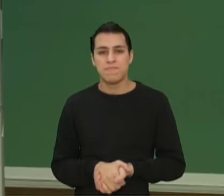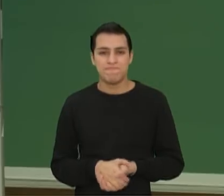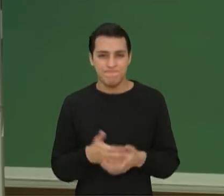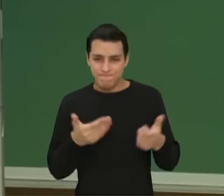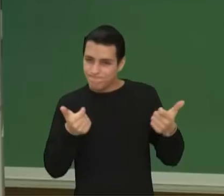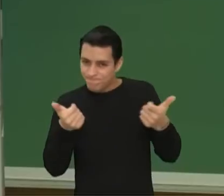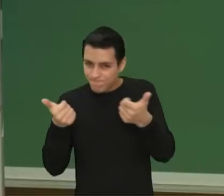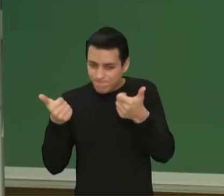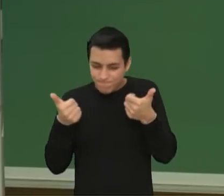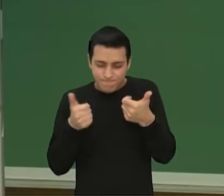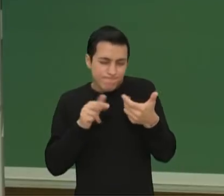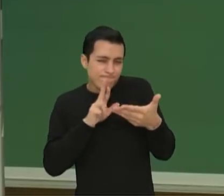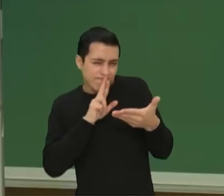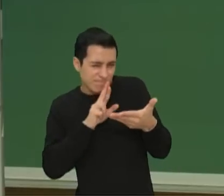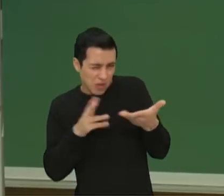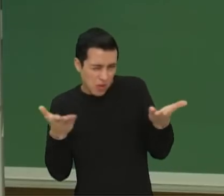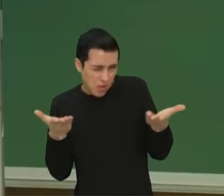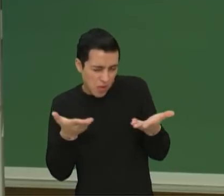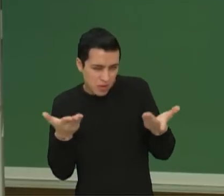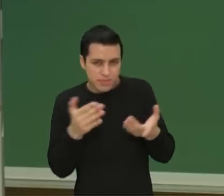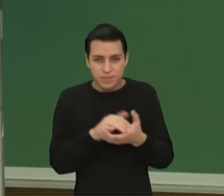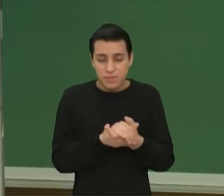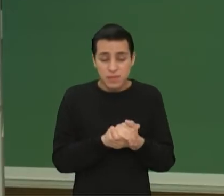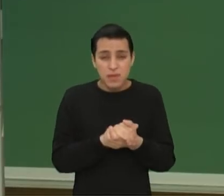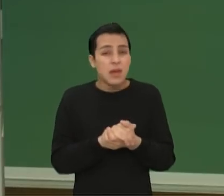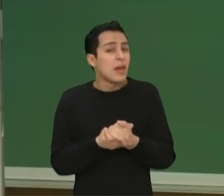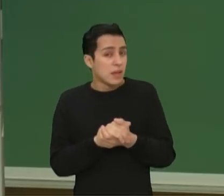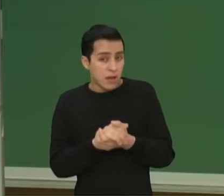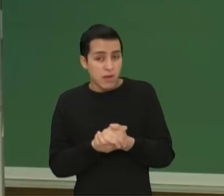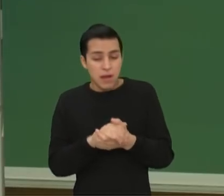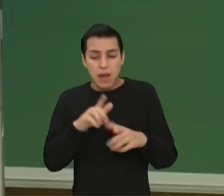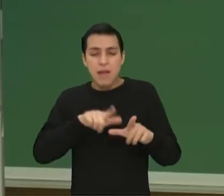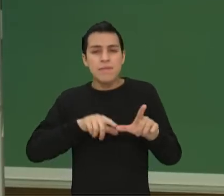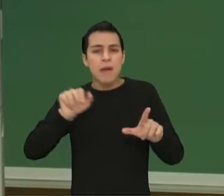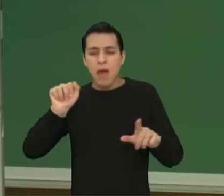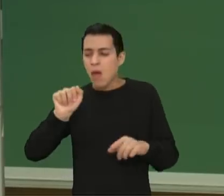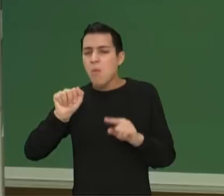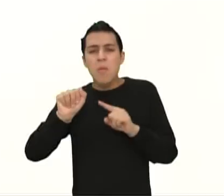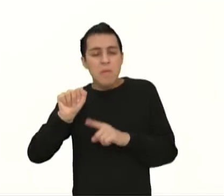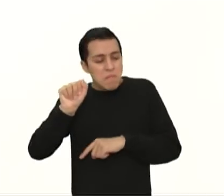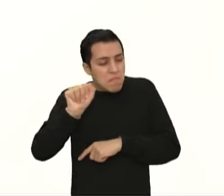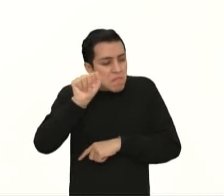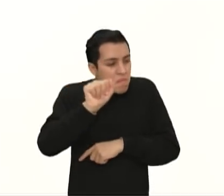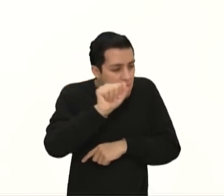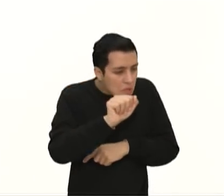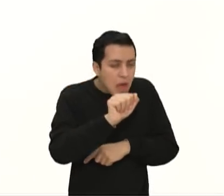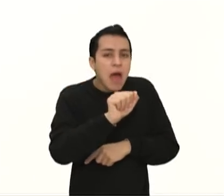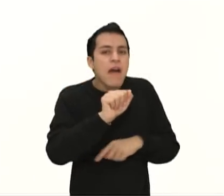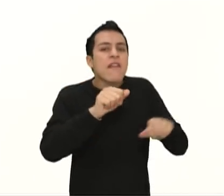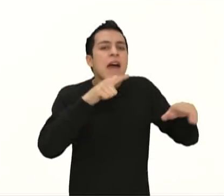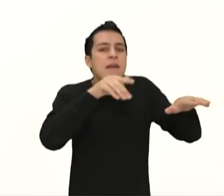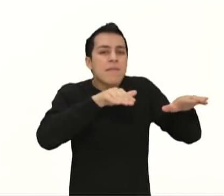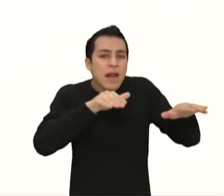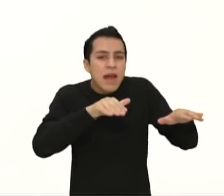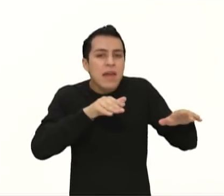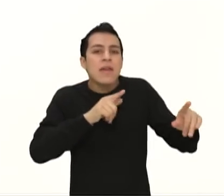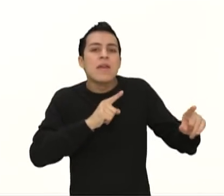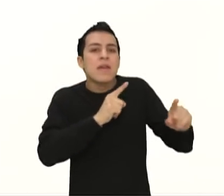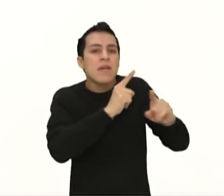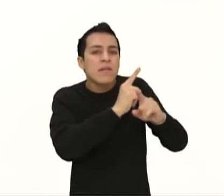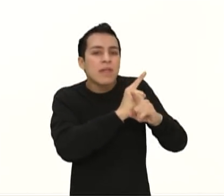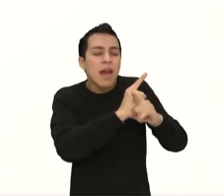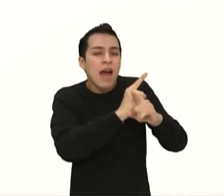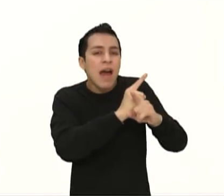Vamos lá para a resposta. A letra A vai à praia se encontrar com a crase, mas estava indo ao